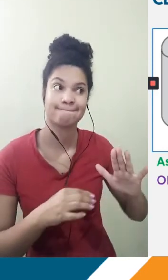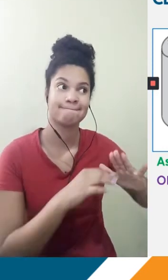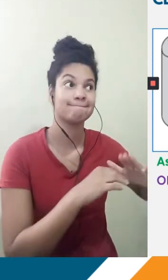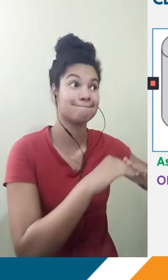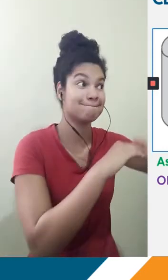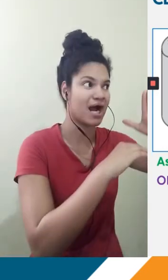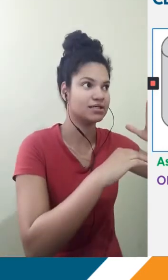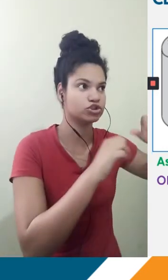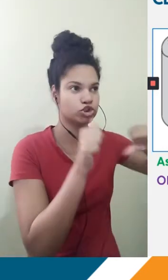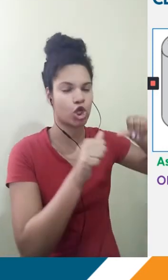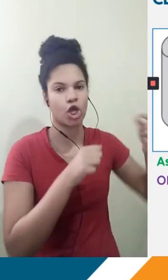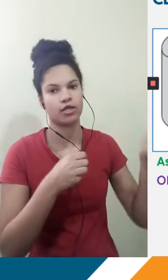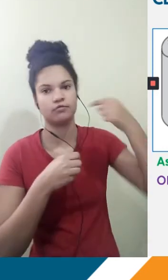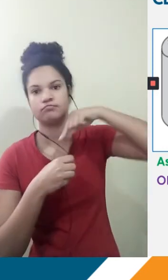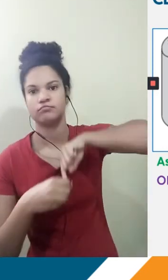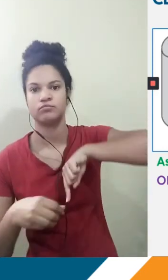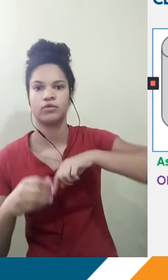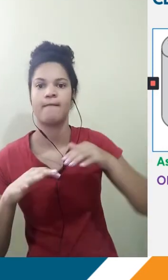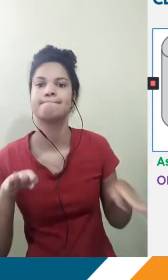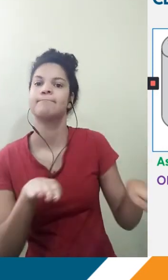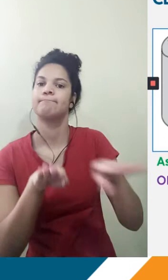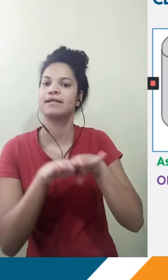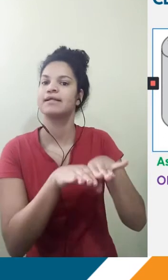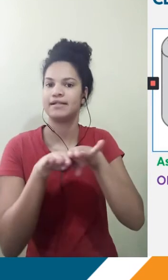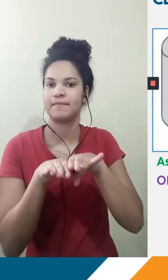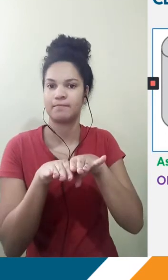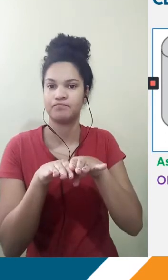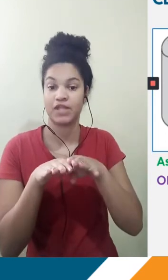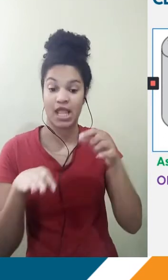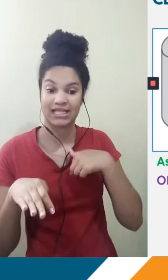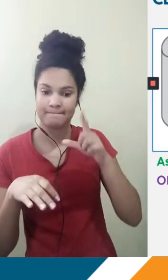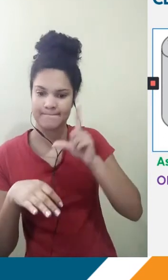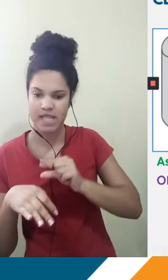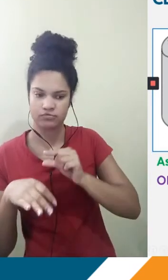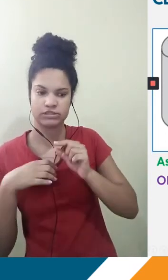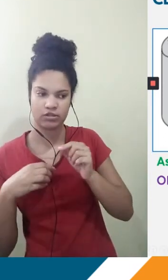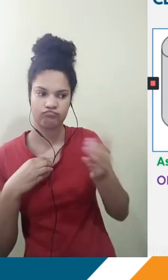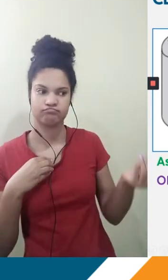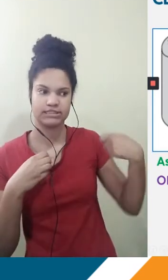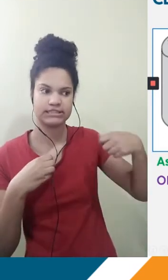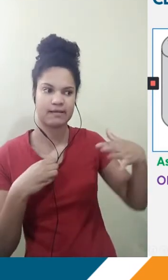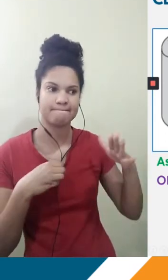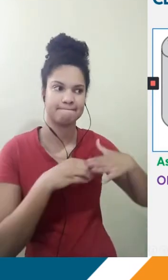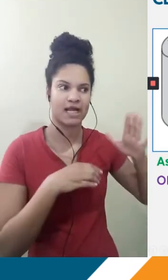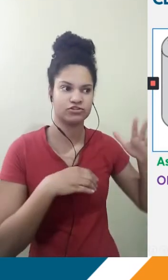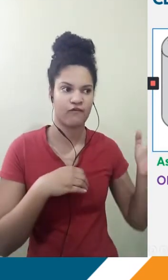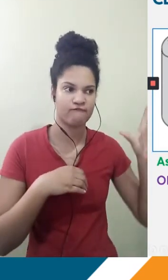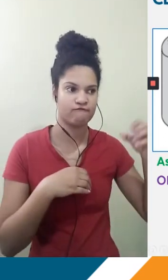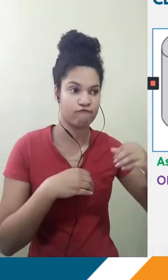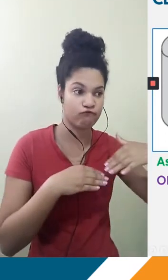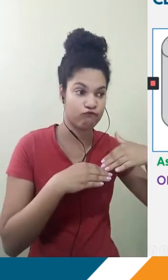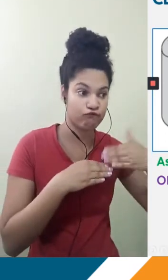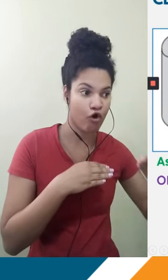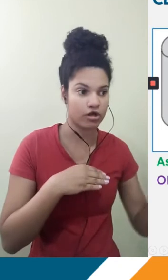oxigênio. É por isso que, quando a gente expira, joga o ar para fora dos pulmões, nós dizemos que o ar que